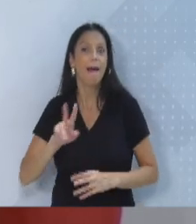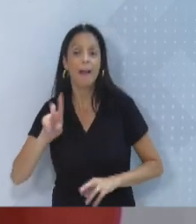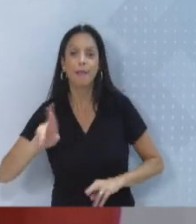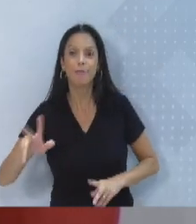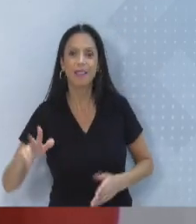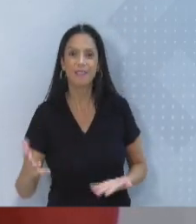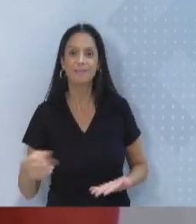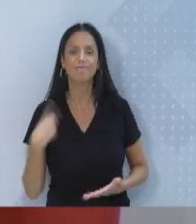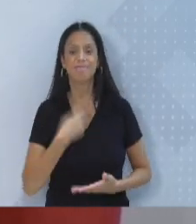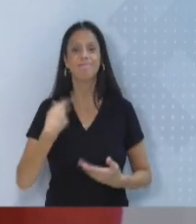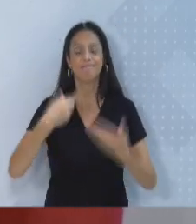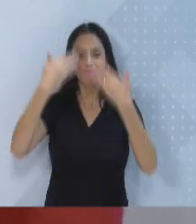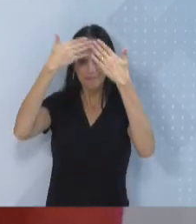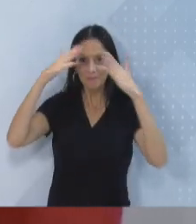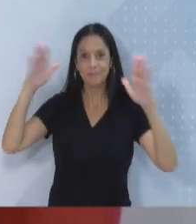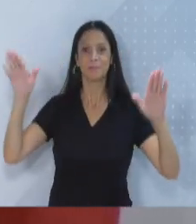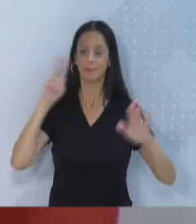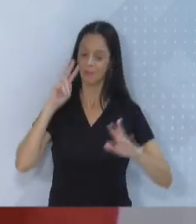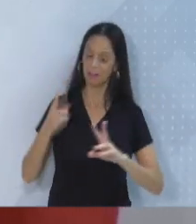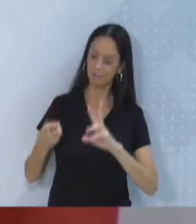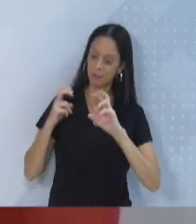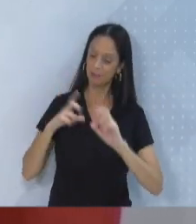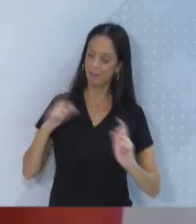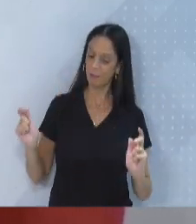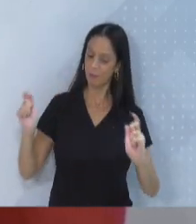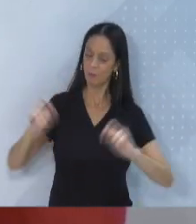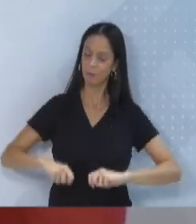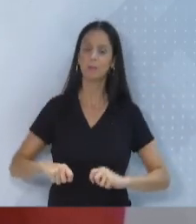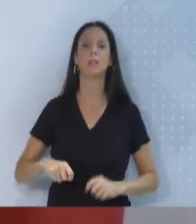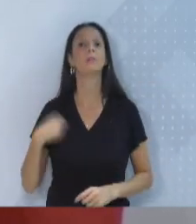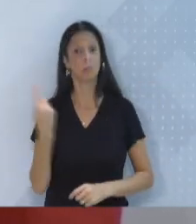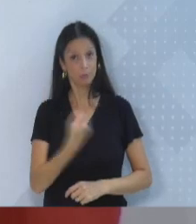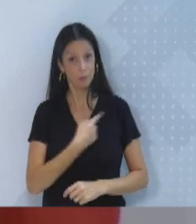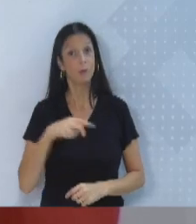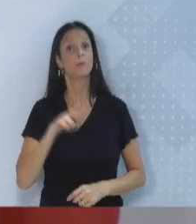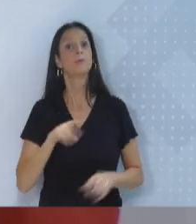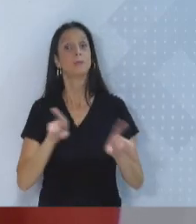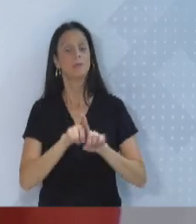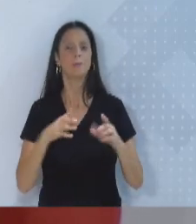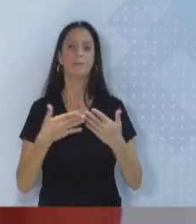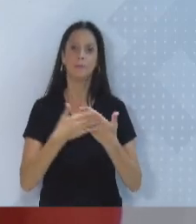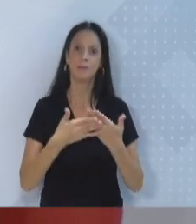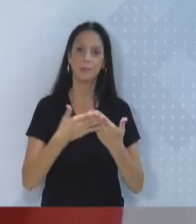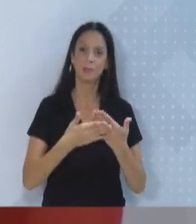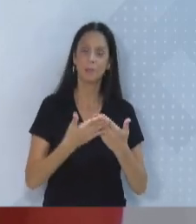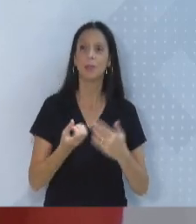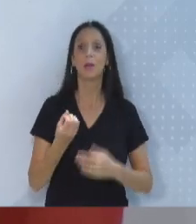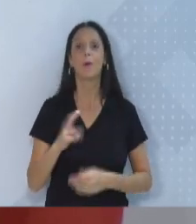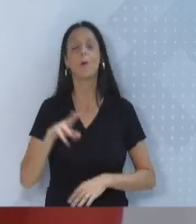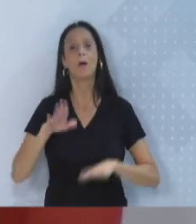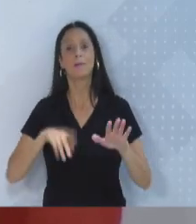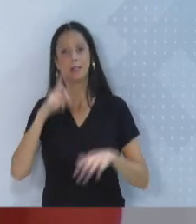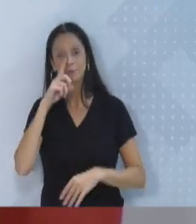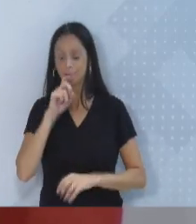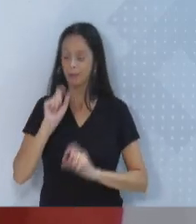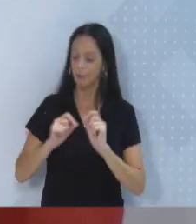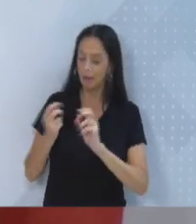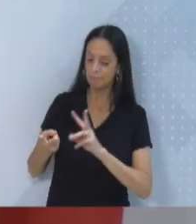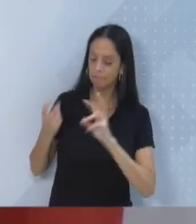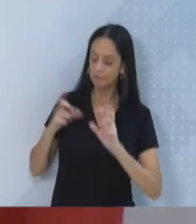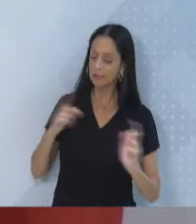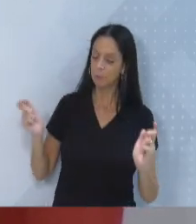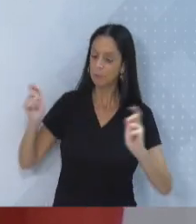precisam abrir para a potência, um termo que a gente muito usa na terapia ou os pais, presumir potência,